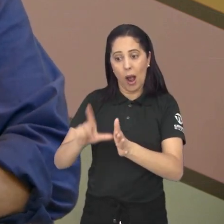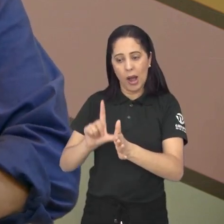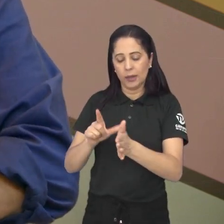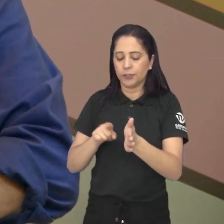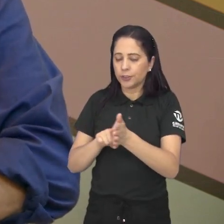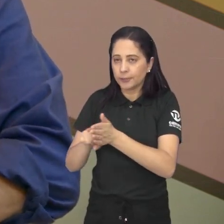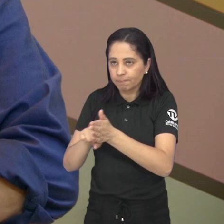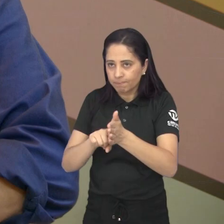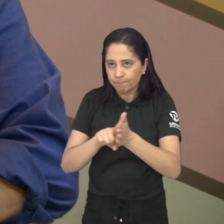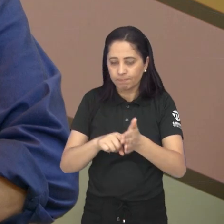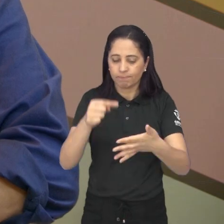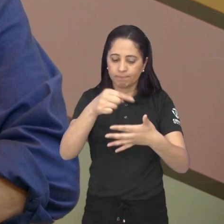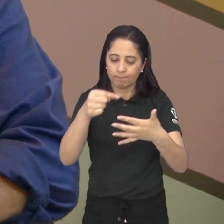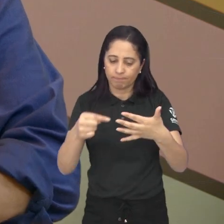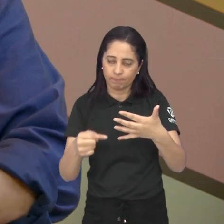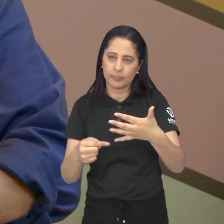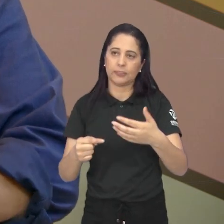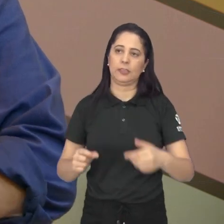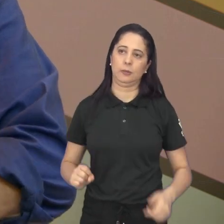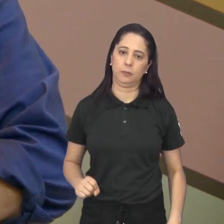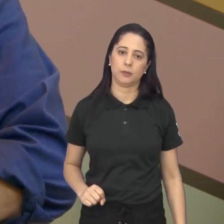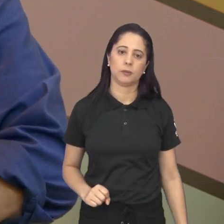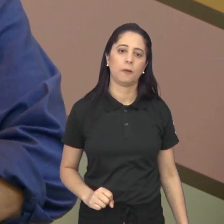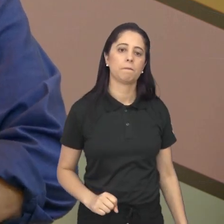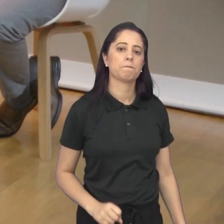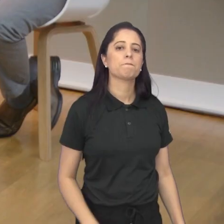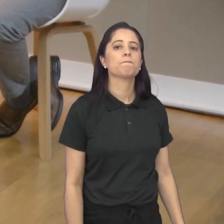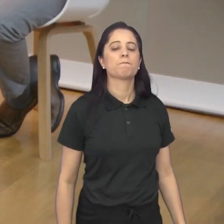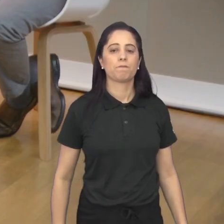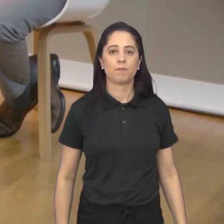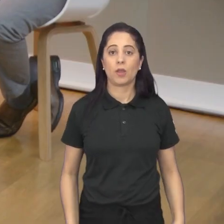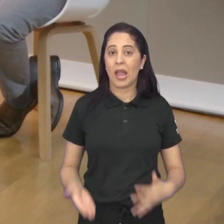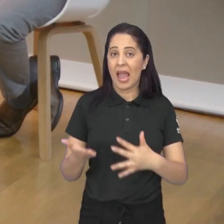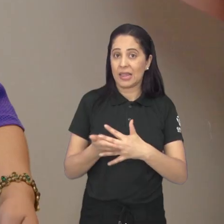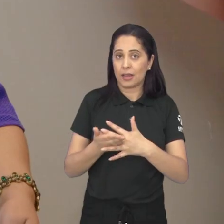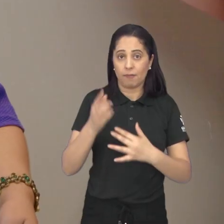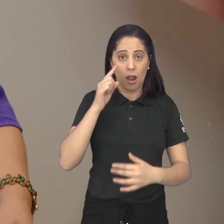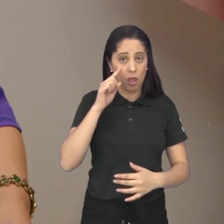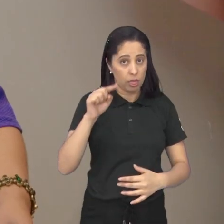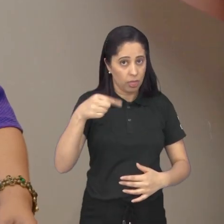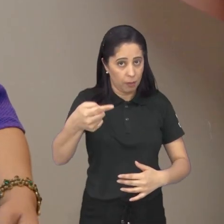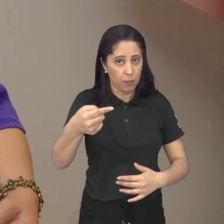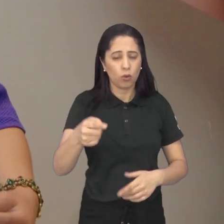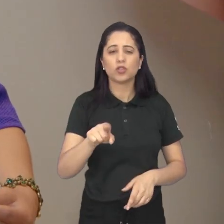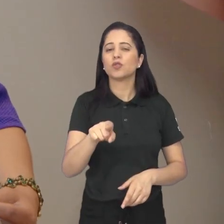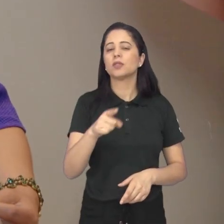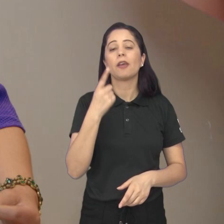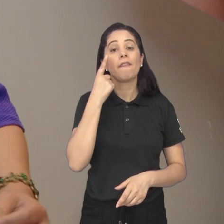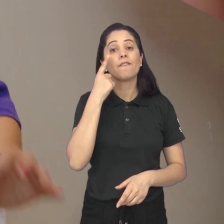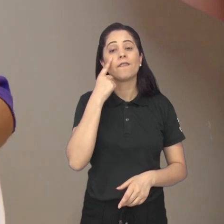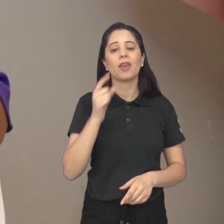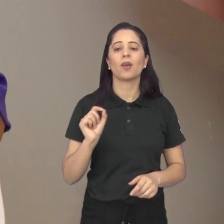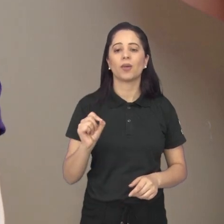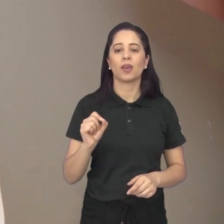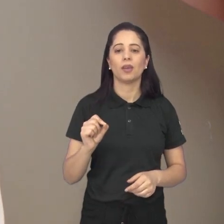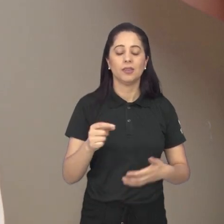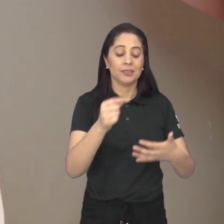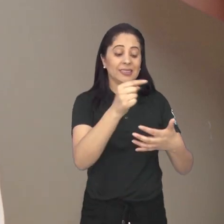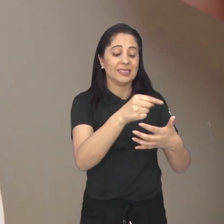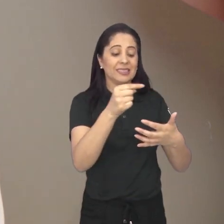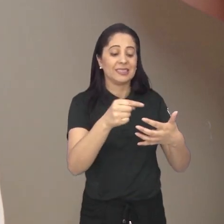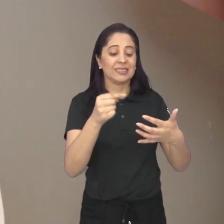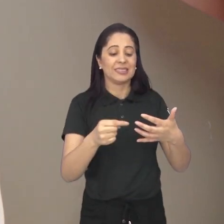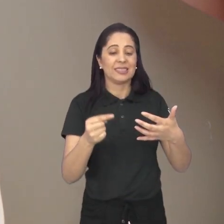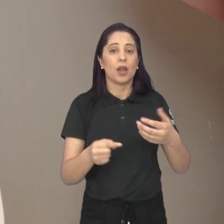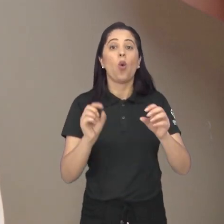de partir para um procedimento cirúrgico, por exemplo. Ótimo! Bom, e na volta do intervalo você vai conferir quais são os